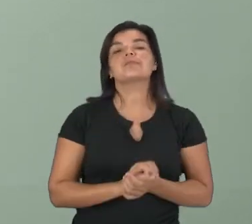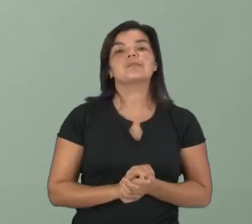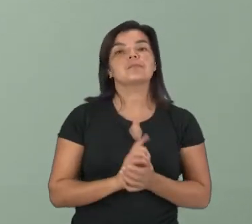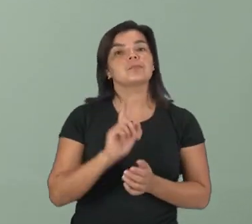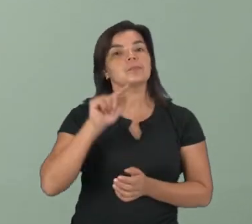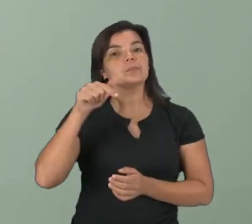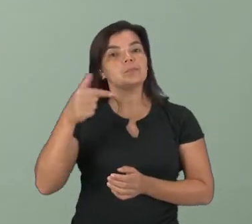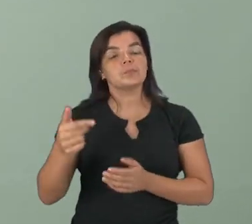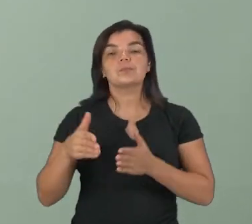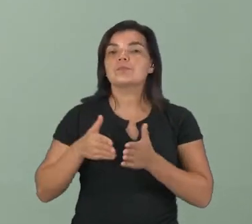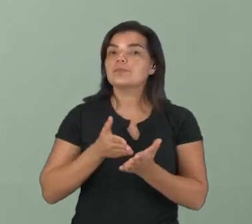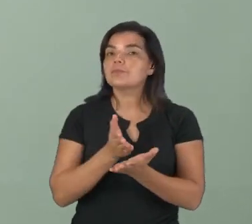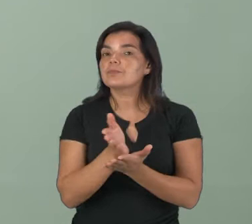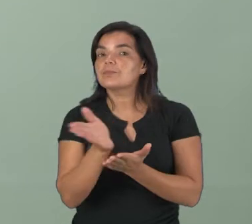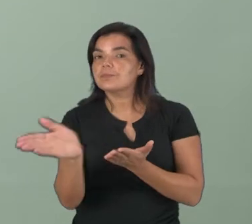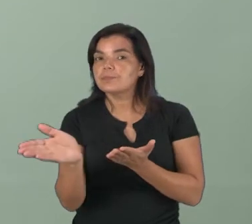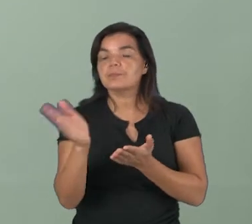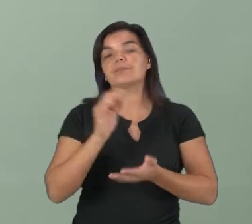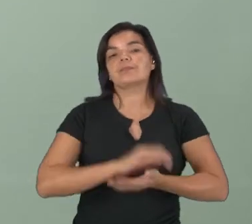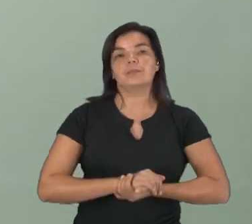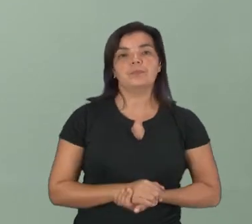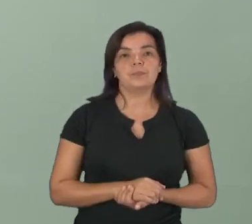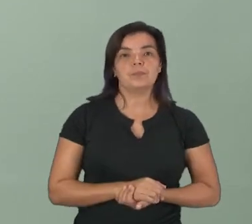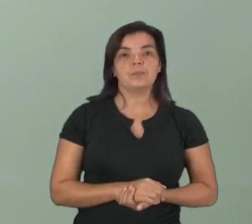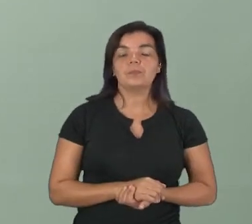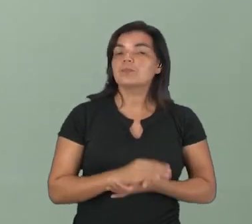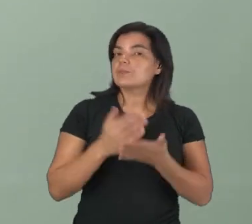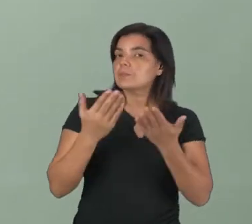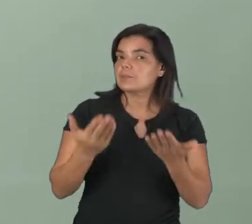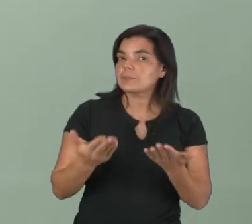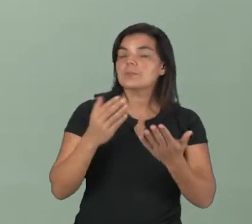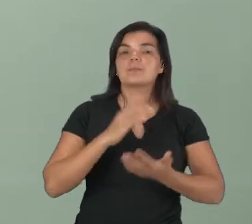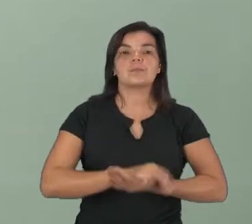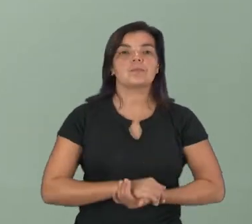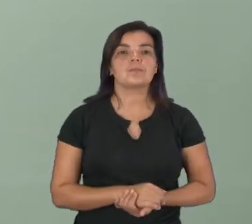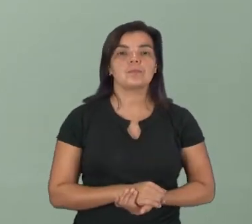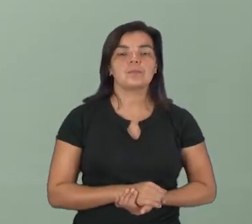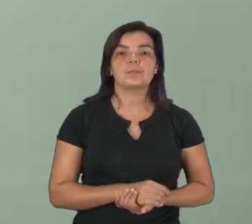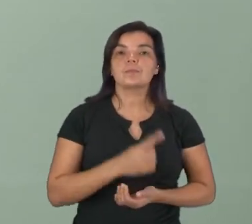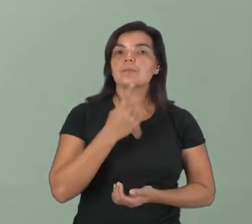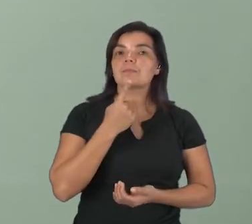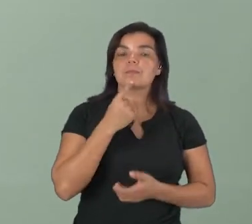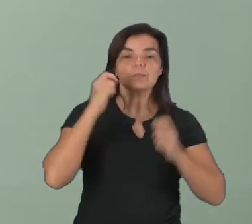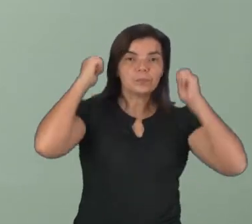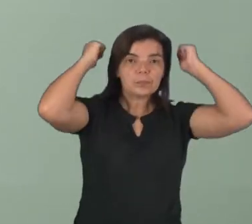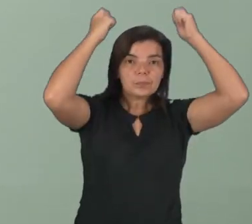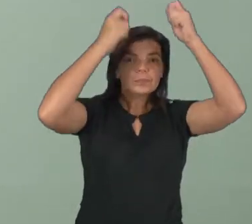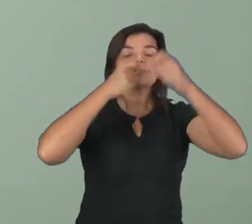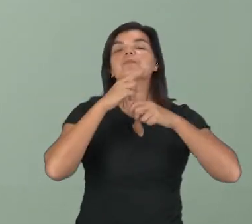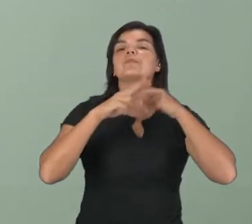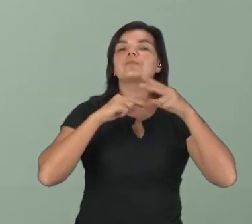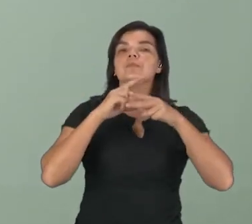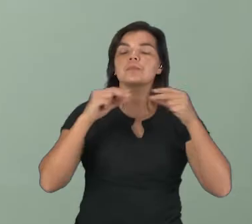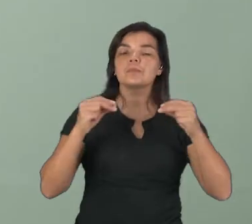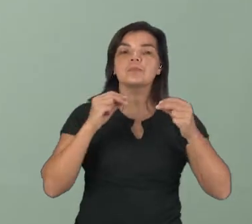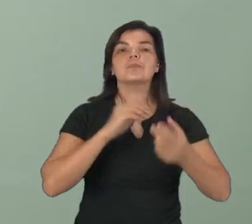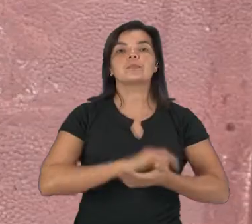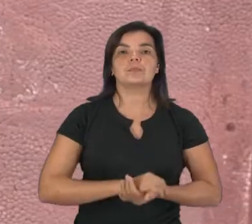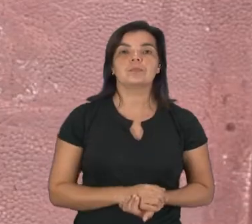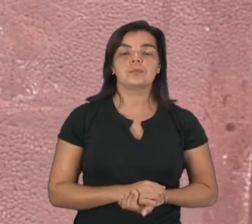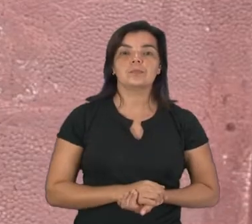seguiu por outro caminho, tá bom? Então, a Chapeuzinho Vermelho,